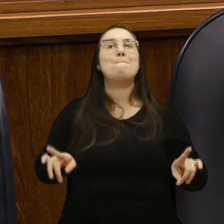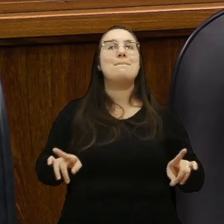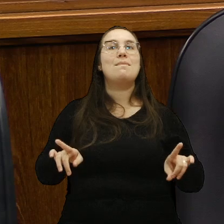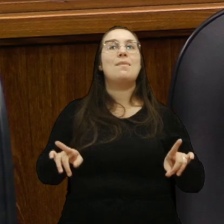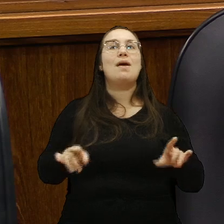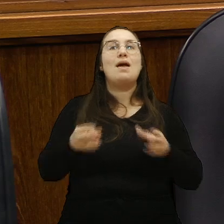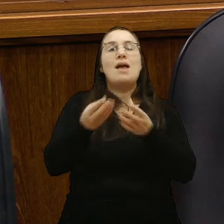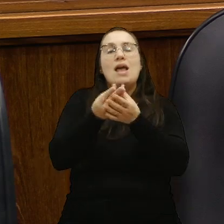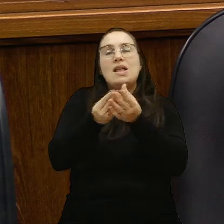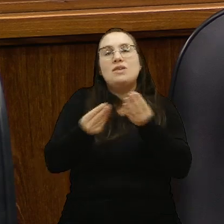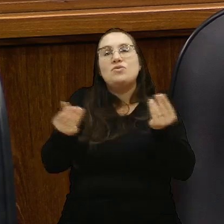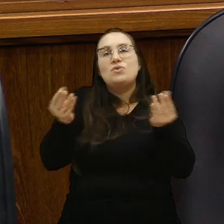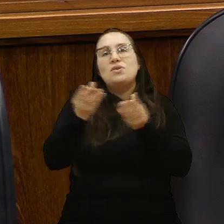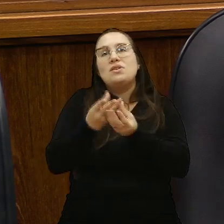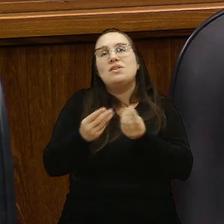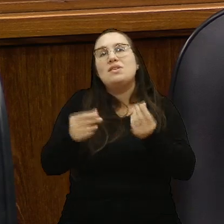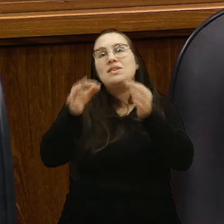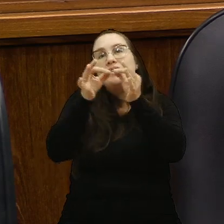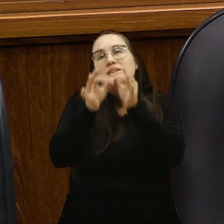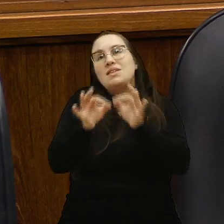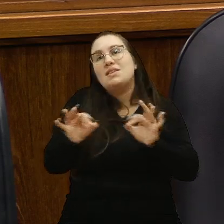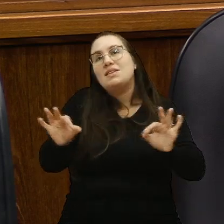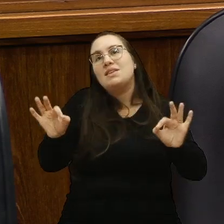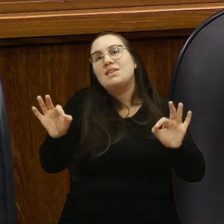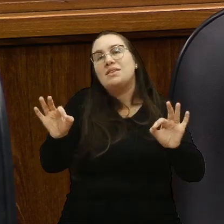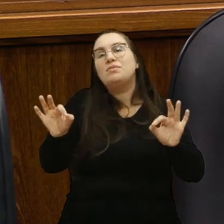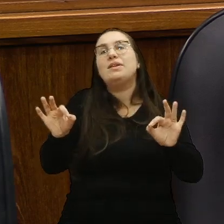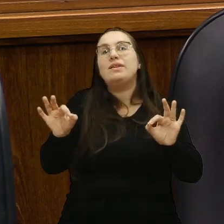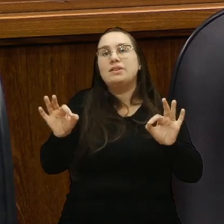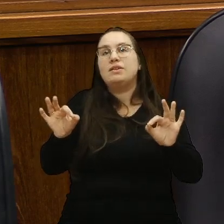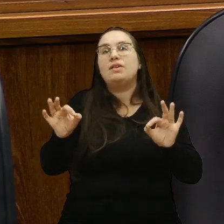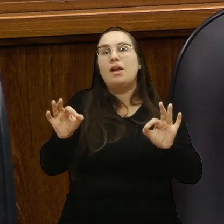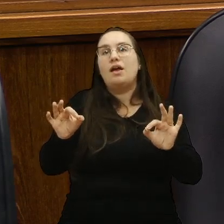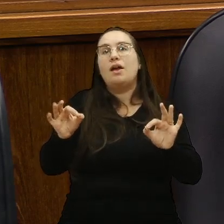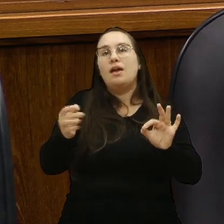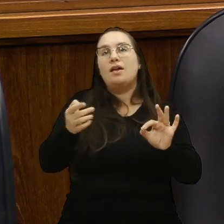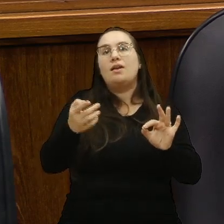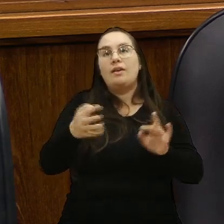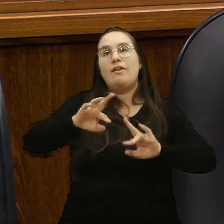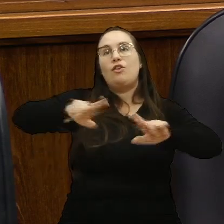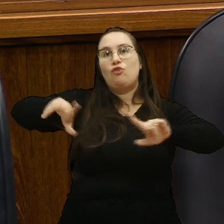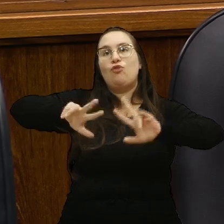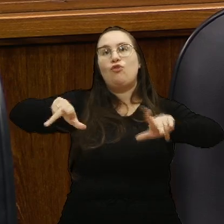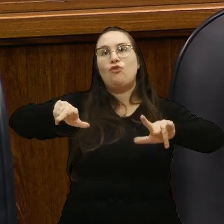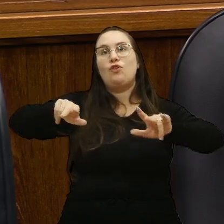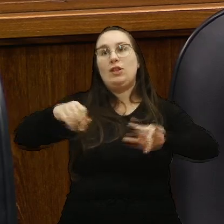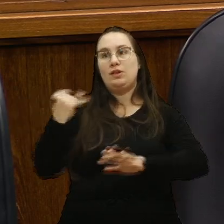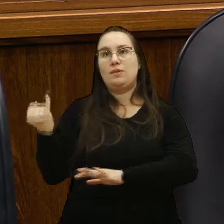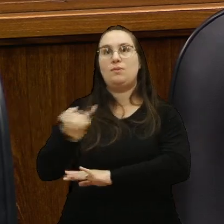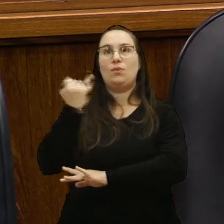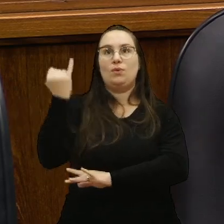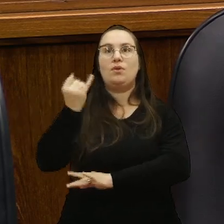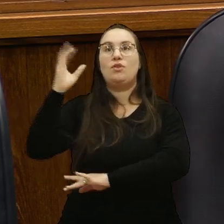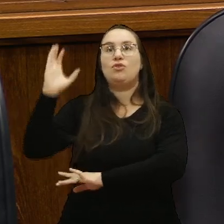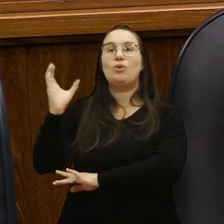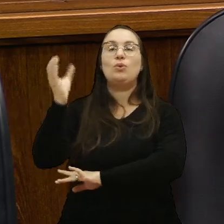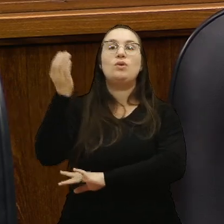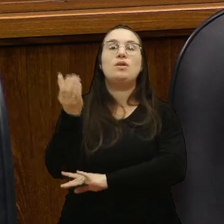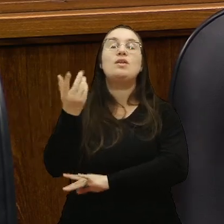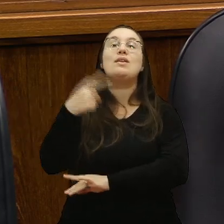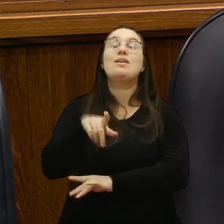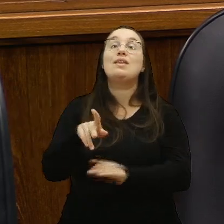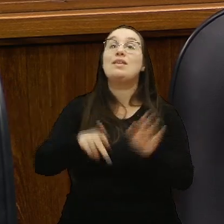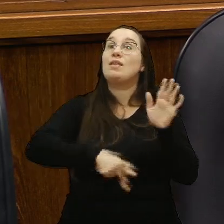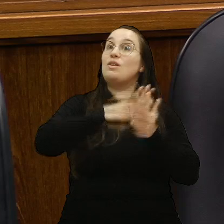nessas miudezas, é nessas coisas singelas que a gente vê diferenças significativas acontecendo. Então, que